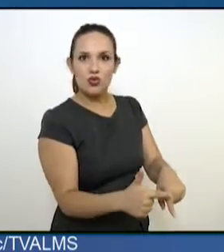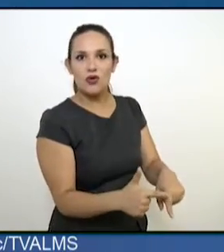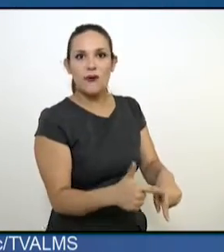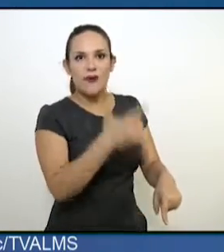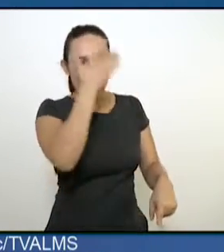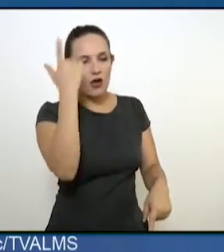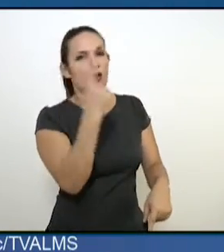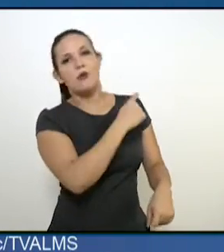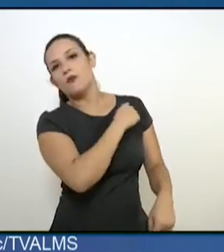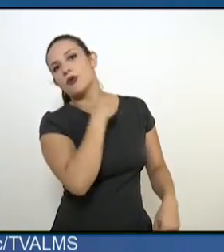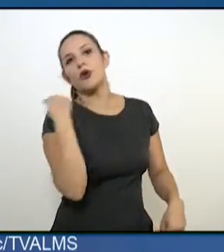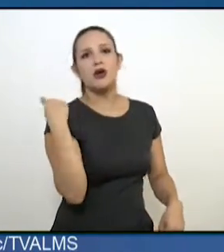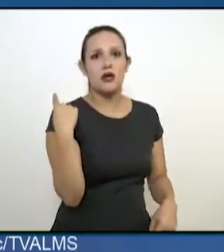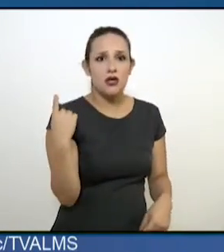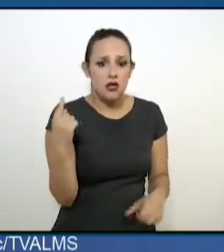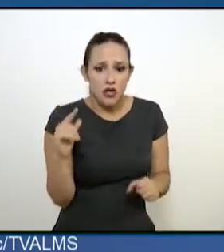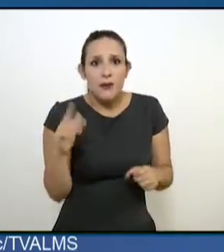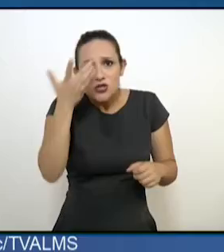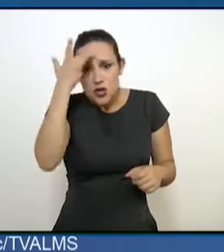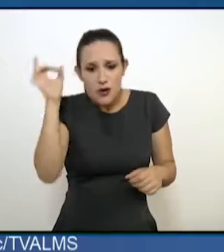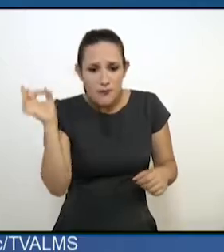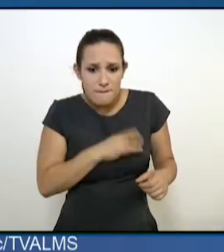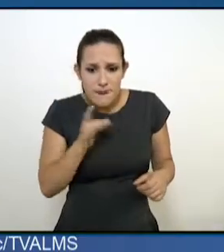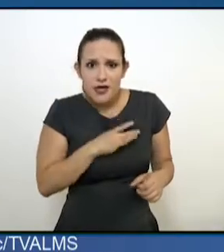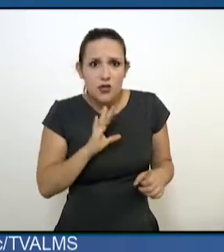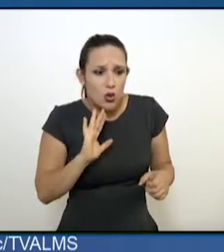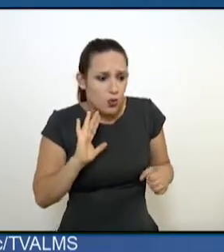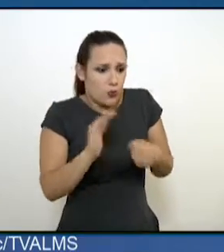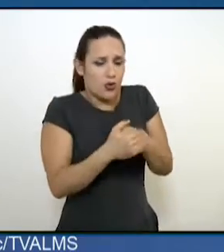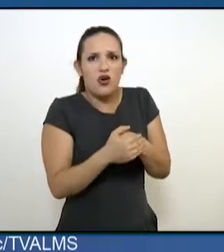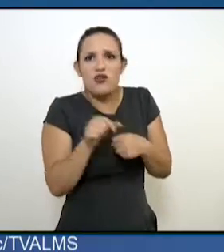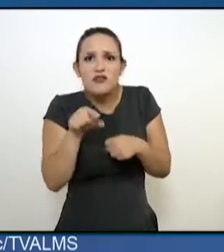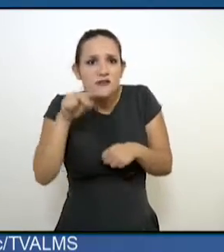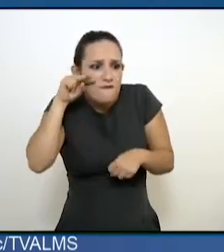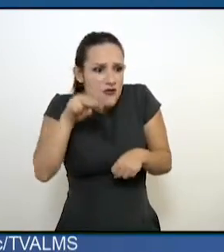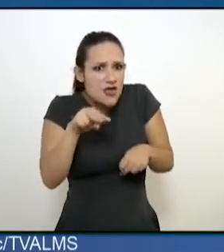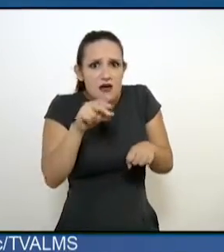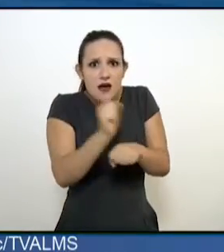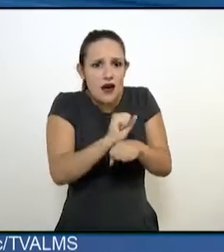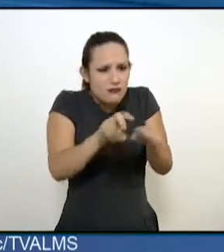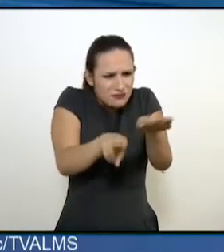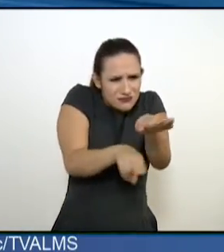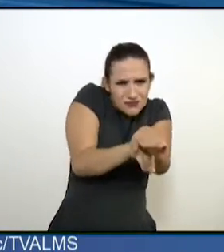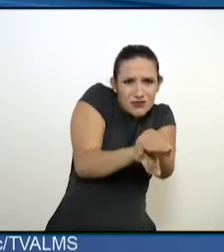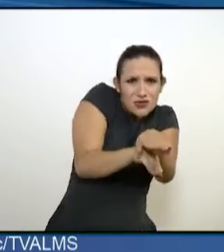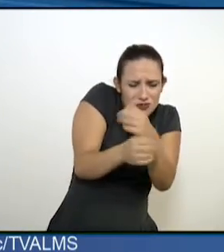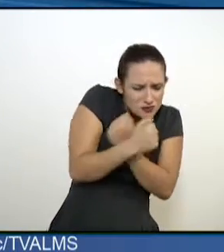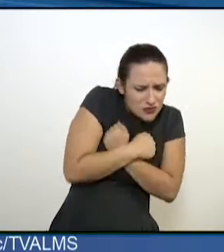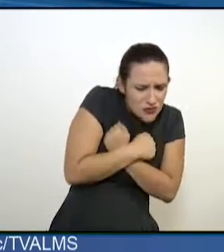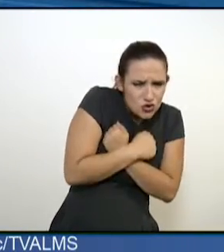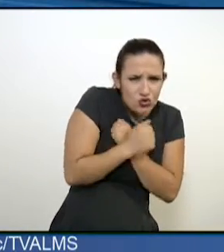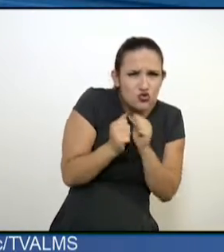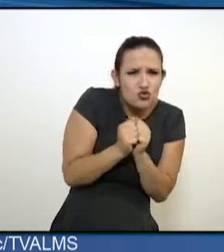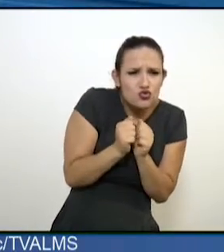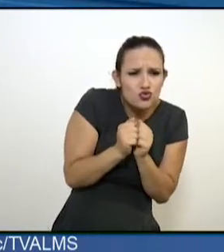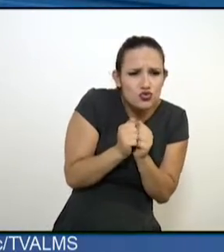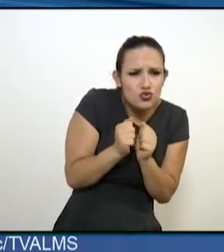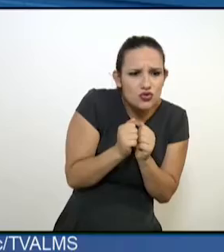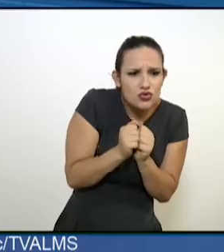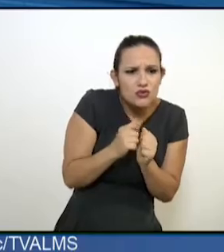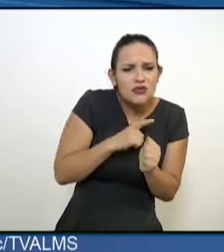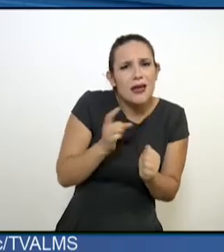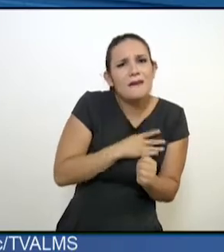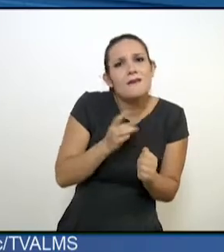carro, nas avenidas. Você imagina, deputado Picarelli, na Afonso Pena, o senhor tiver que deitar debaixo de um carro com seu filho no colo, correndo de tiro